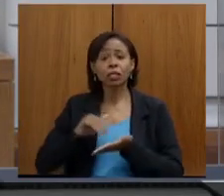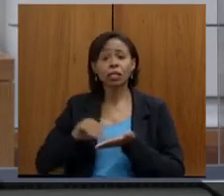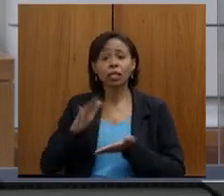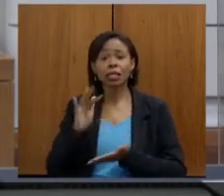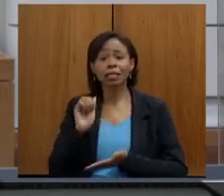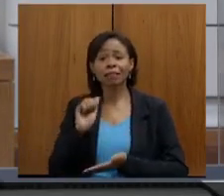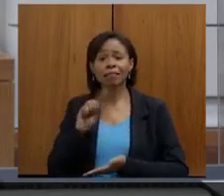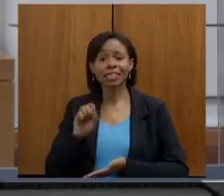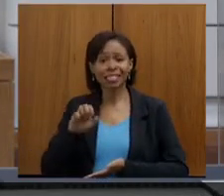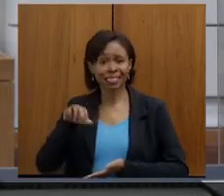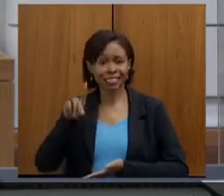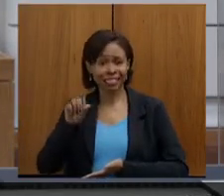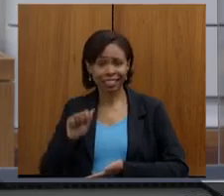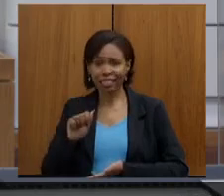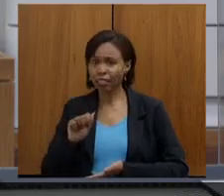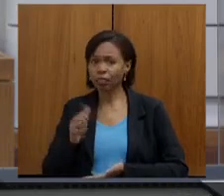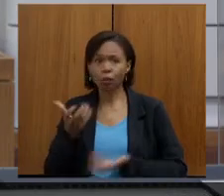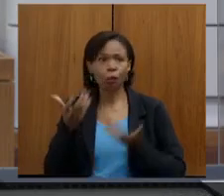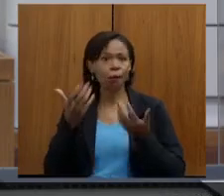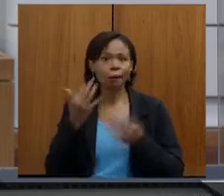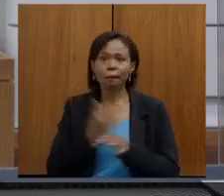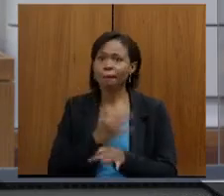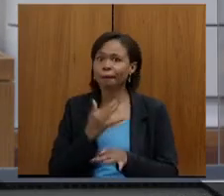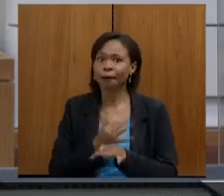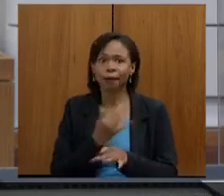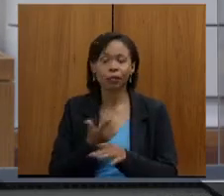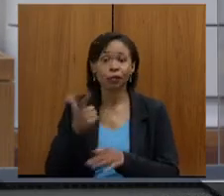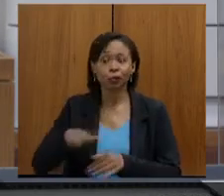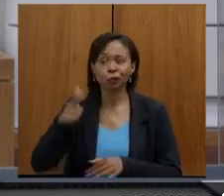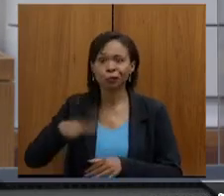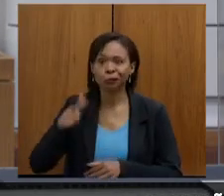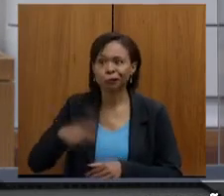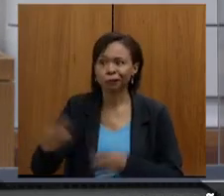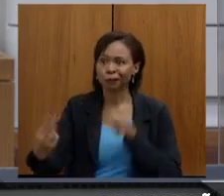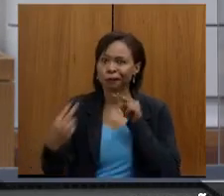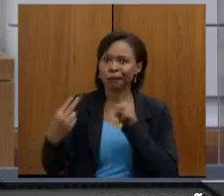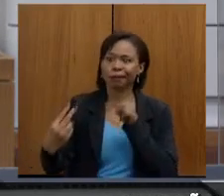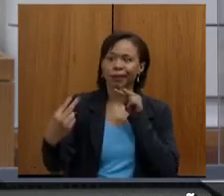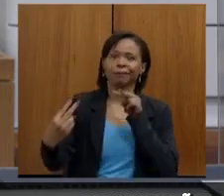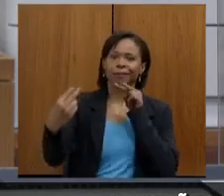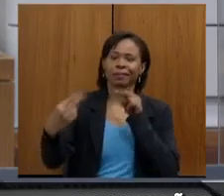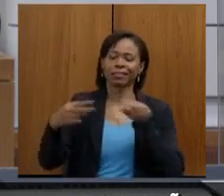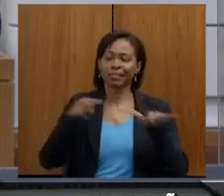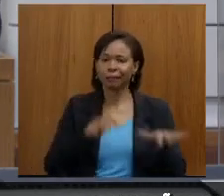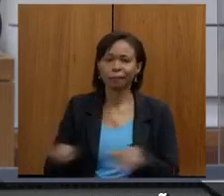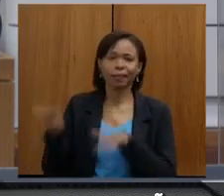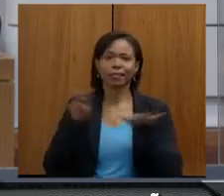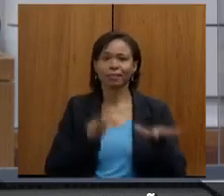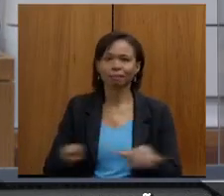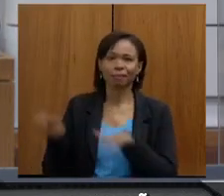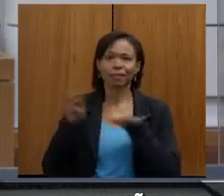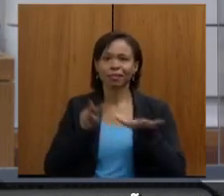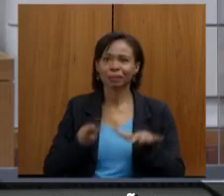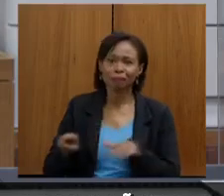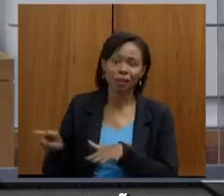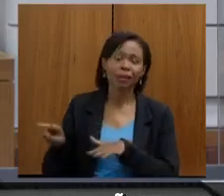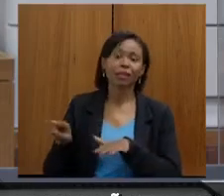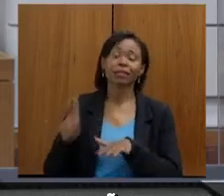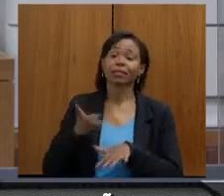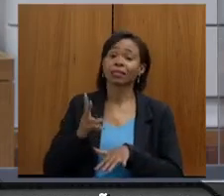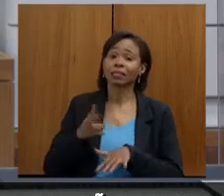aguenta mais ver a minha cara aqui na comissão de segurança em toda semana tá aqui o secretário da